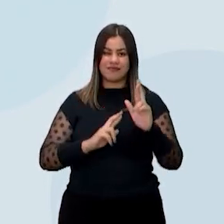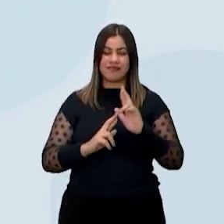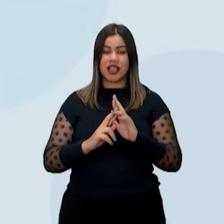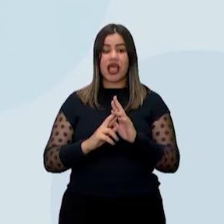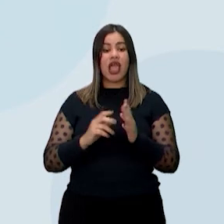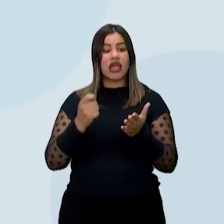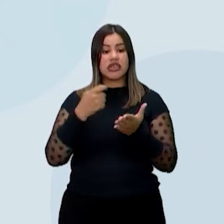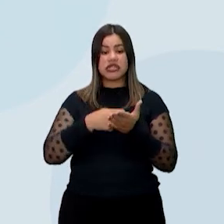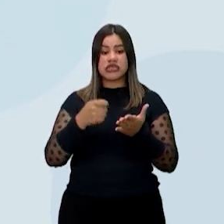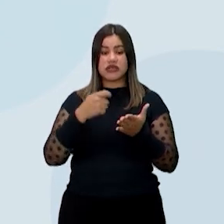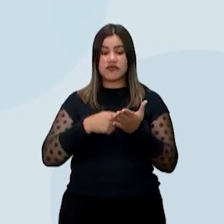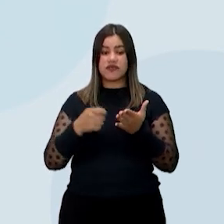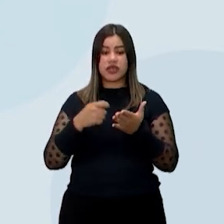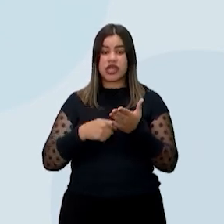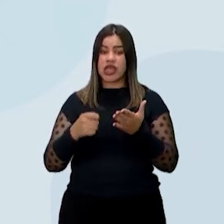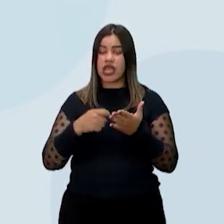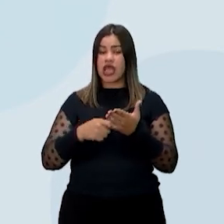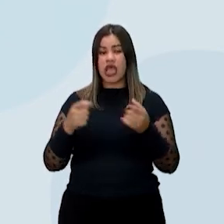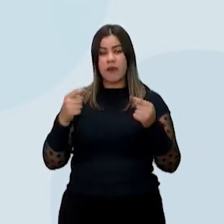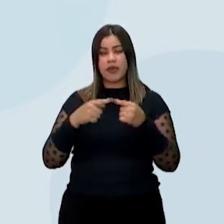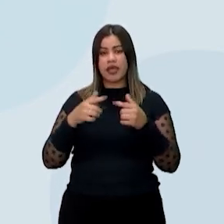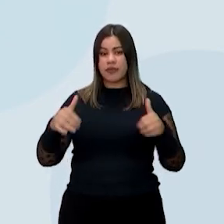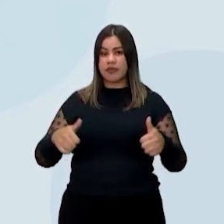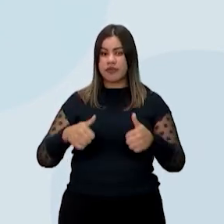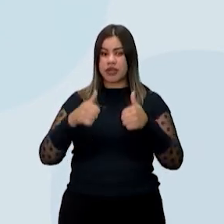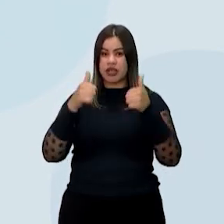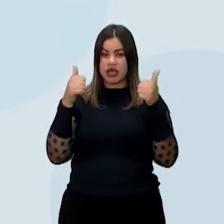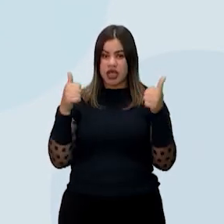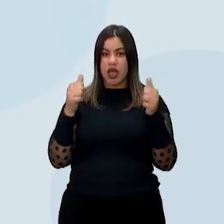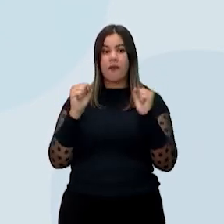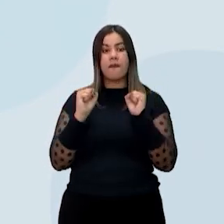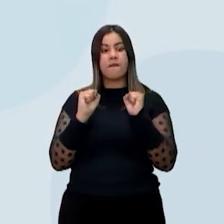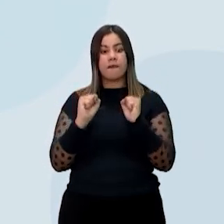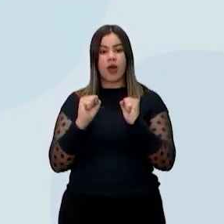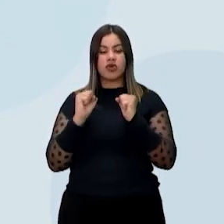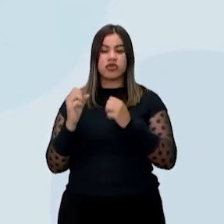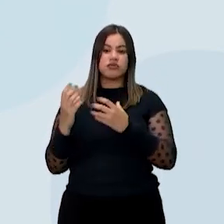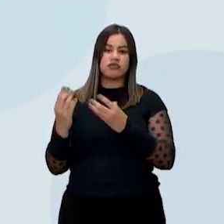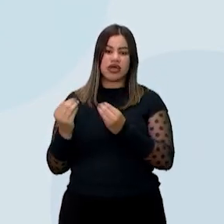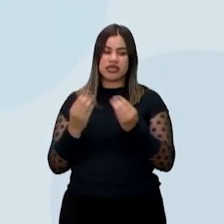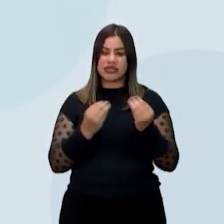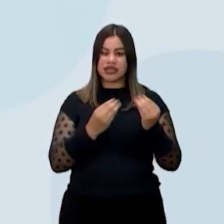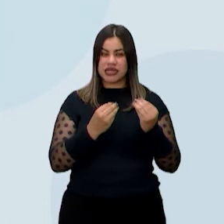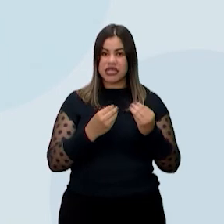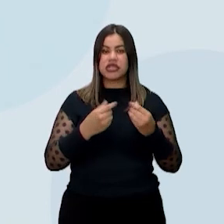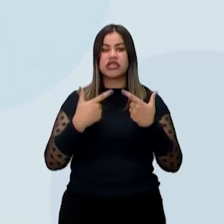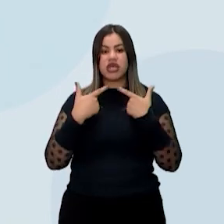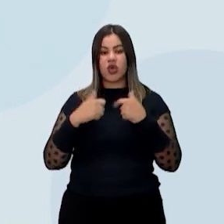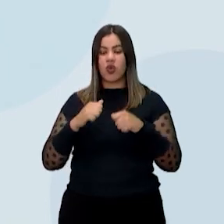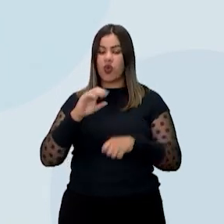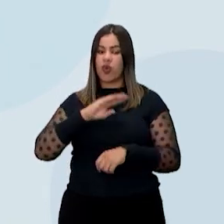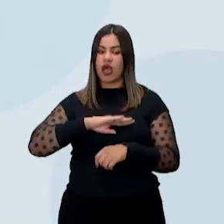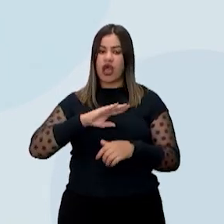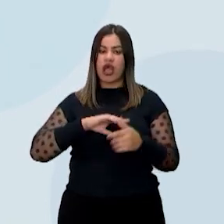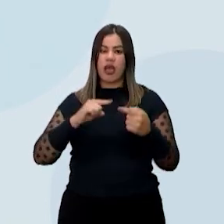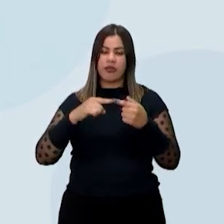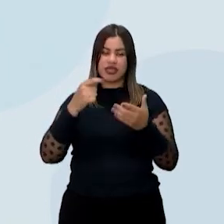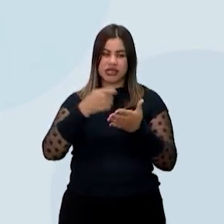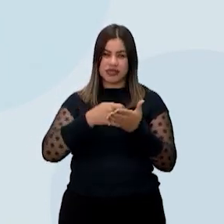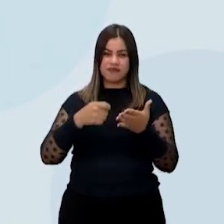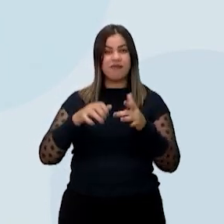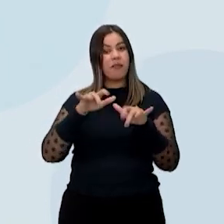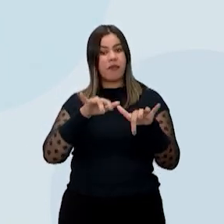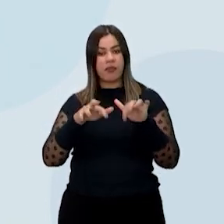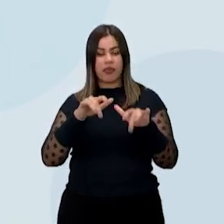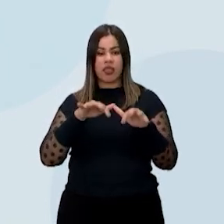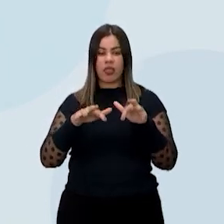só escrever. Tentem escrever da melhor forma possível, use bastante aí o que vocês aprendem da língua portuguesa sobre a escrita, porque é um